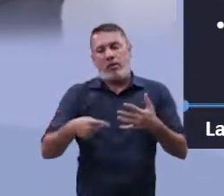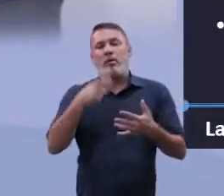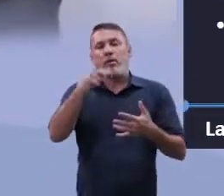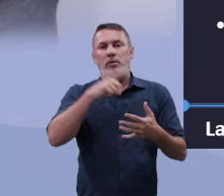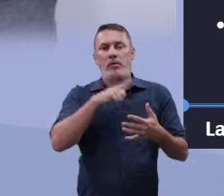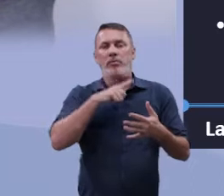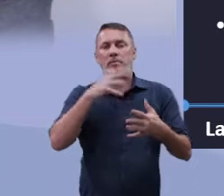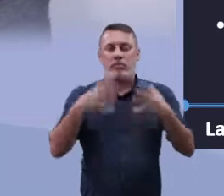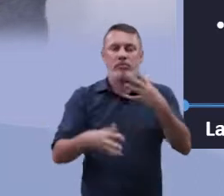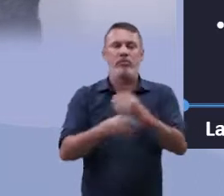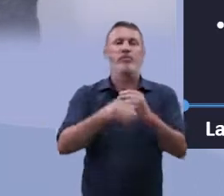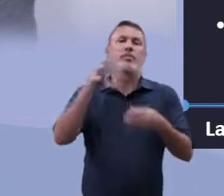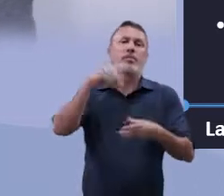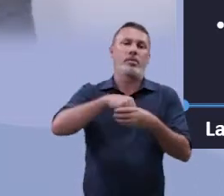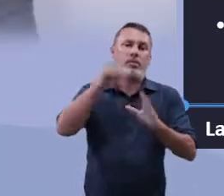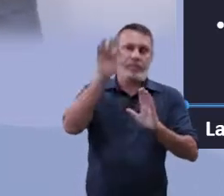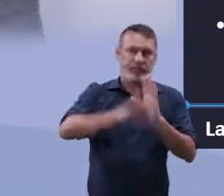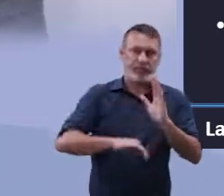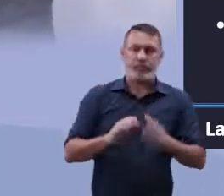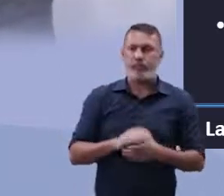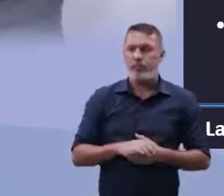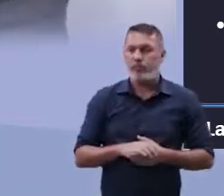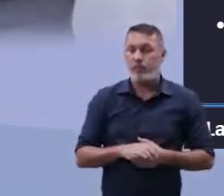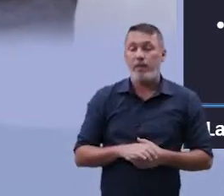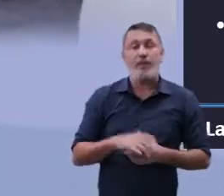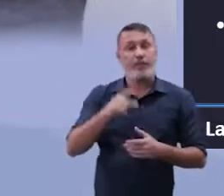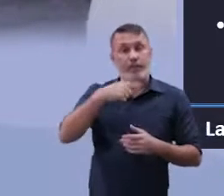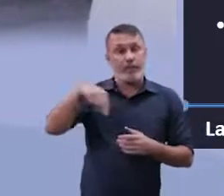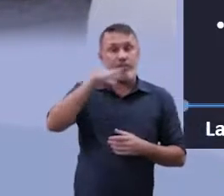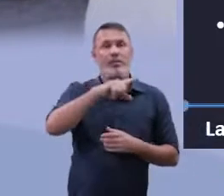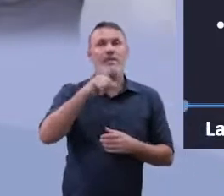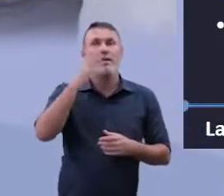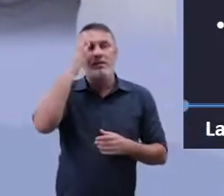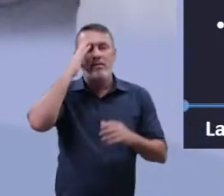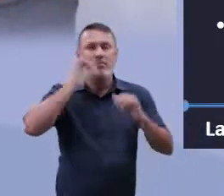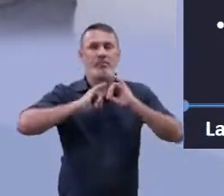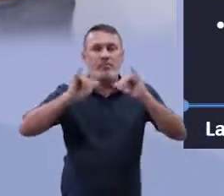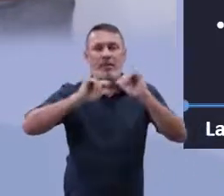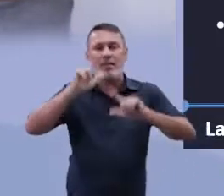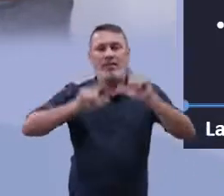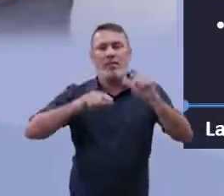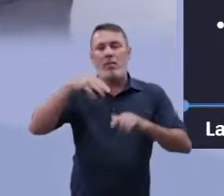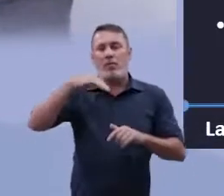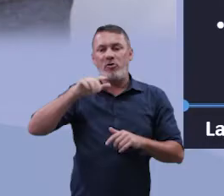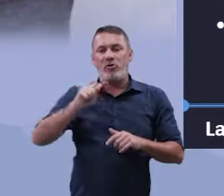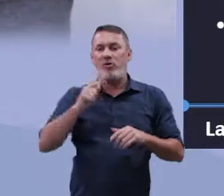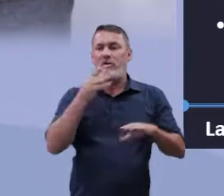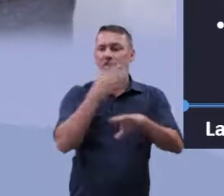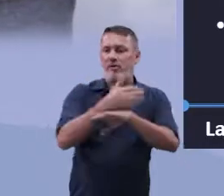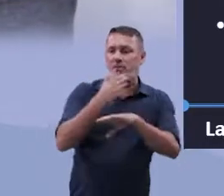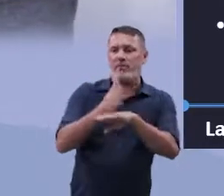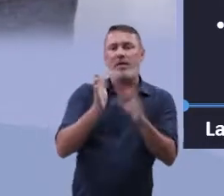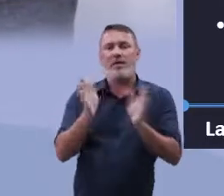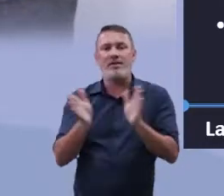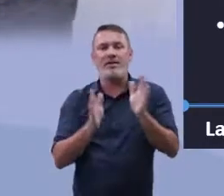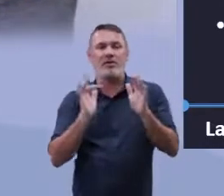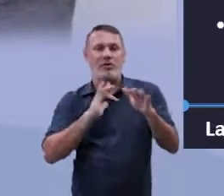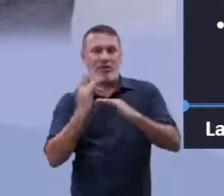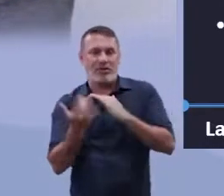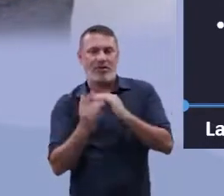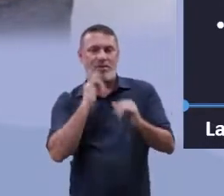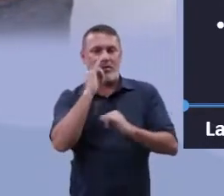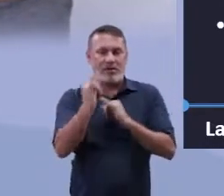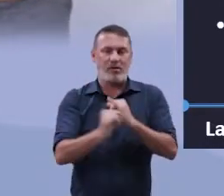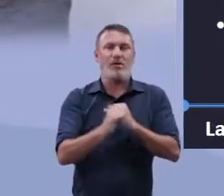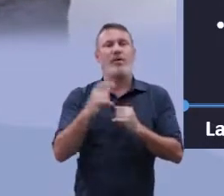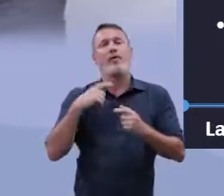texto. Quando nós falamos em mídia, em acesso à rede social, em acesso à internet, eu volto com esse tema que eu